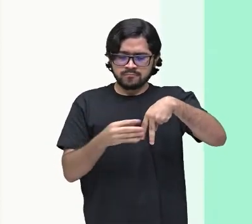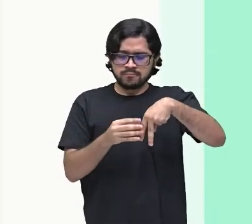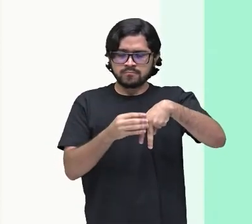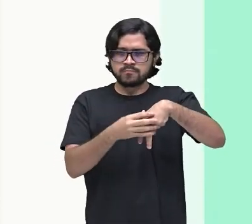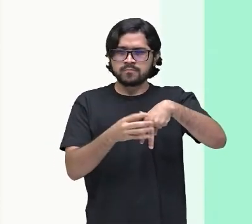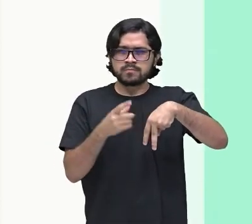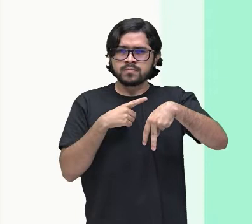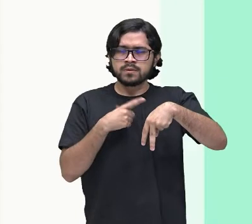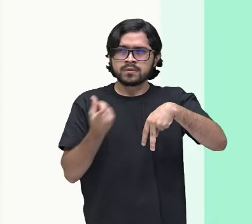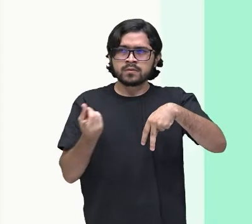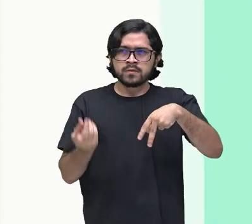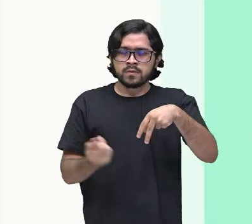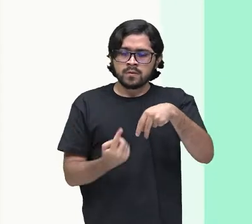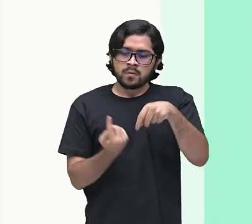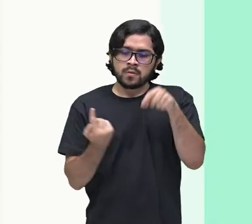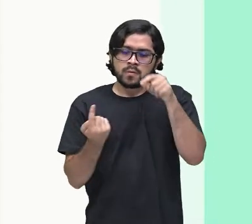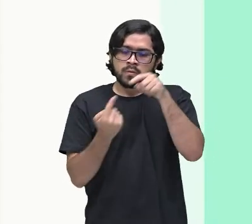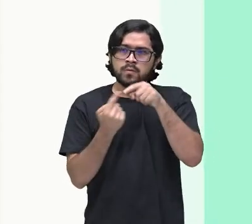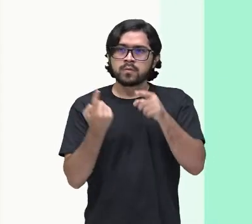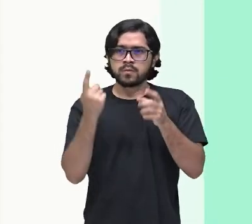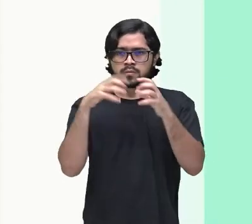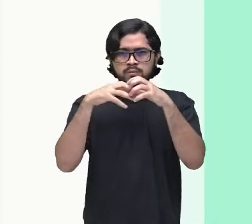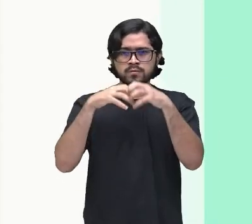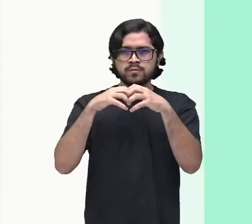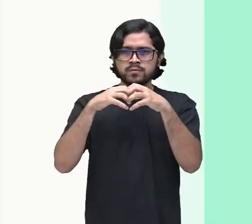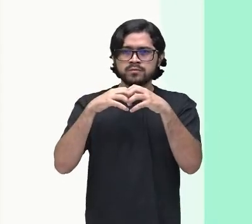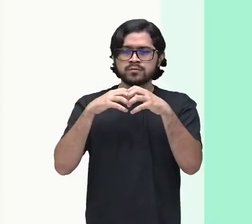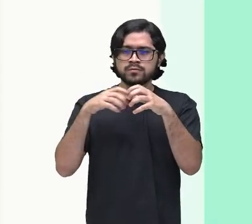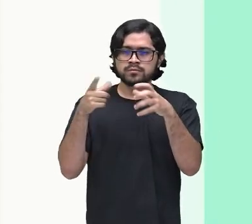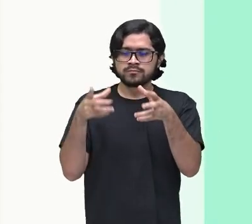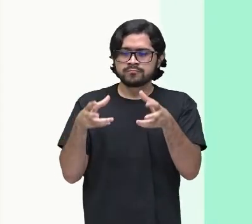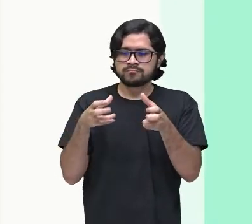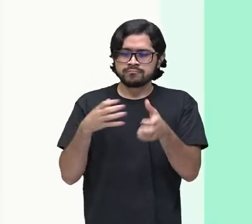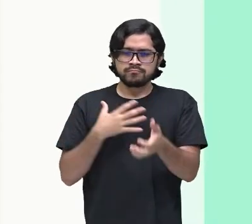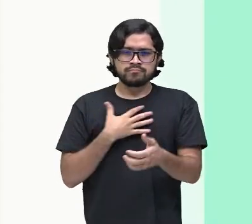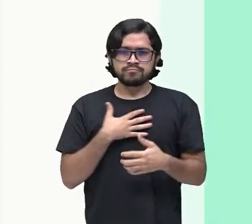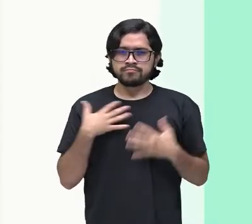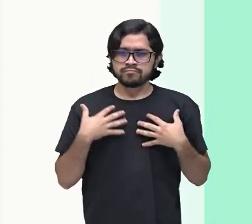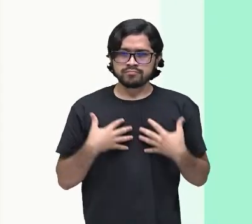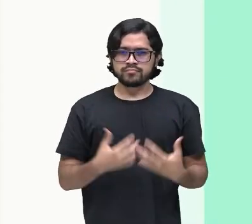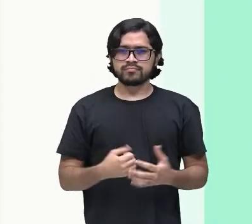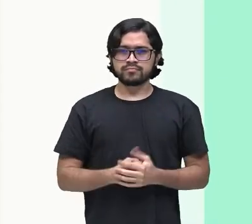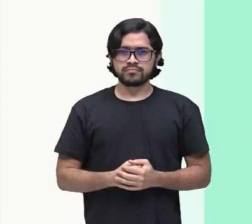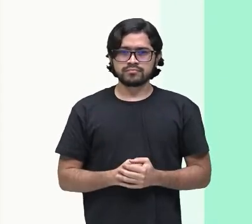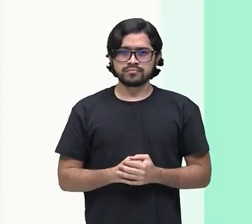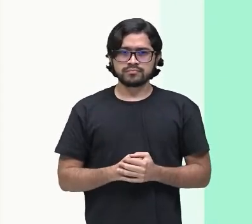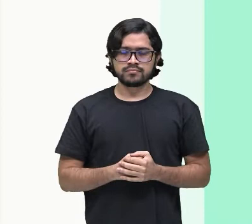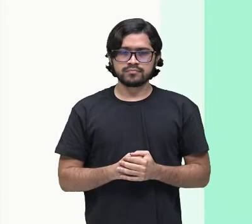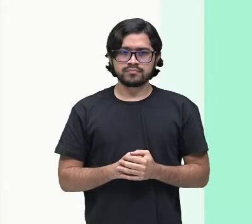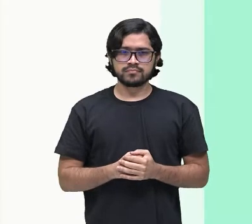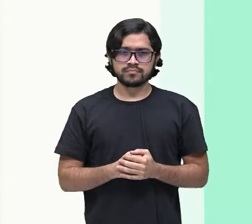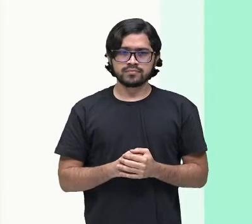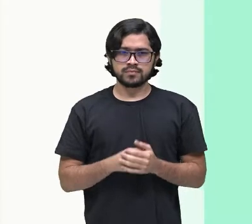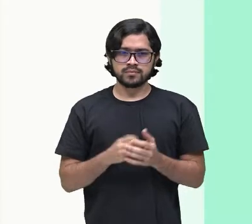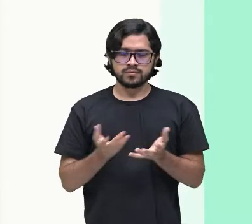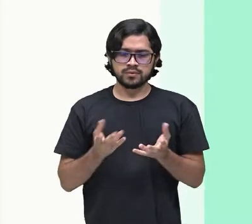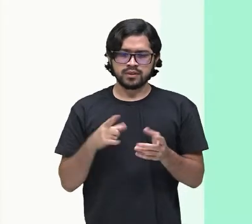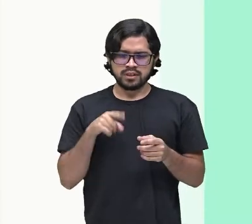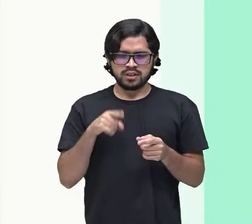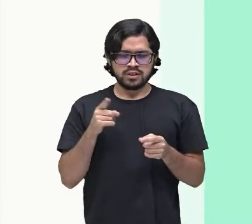e o cérebro vai nos dar essa percepção do toque. Diferentemente dos outros sentidos, ele não ocorre em uma